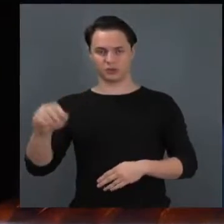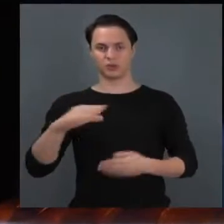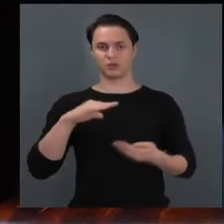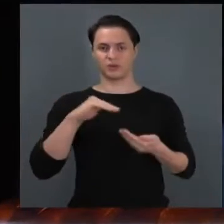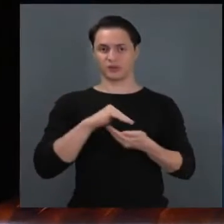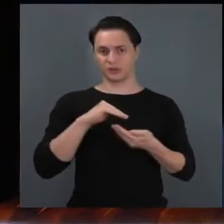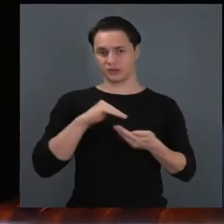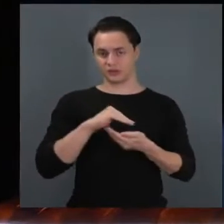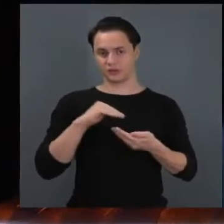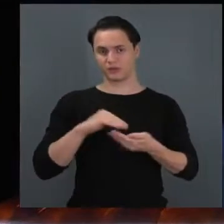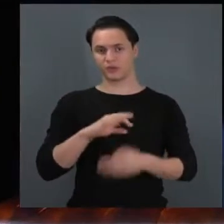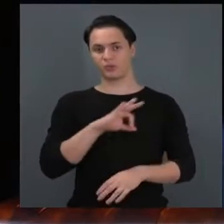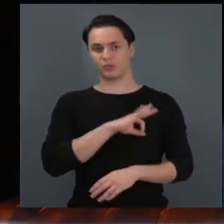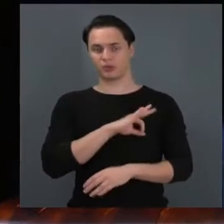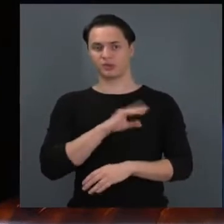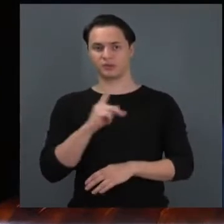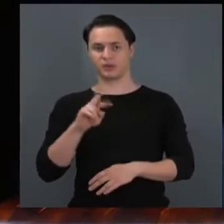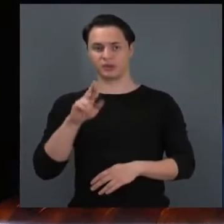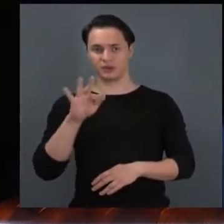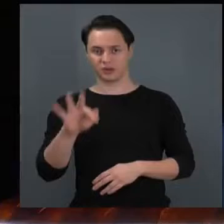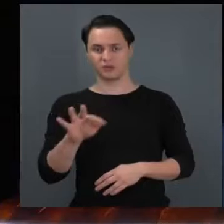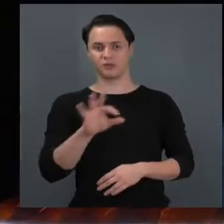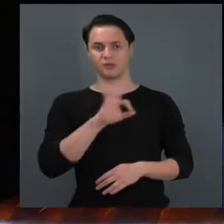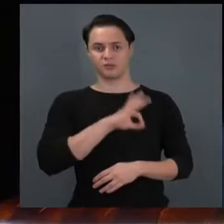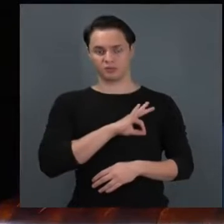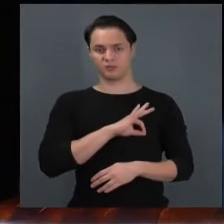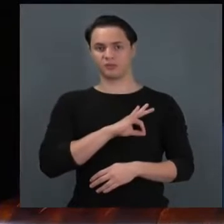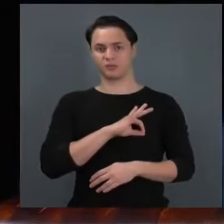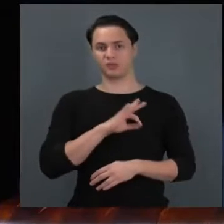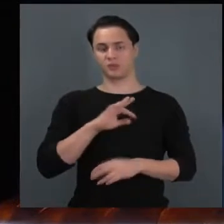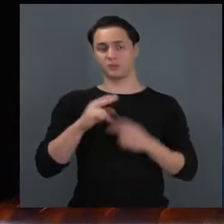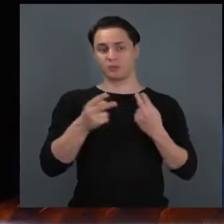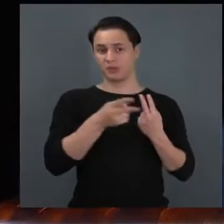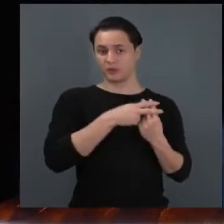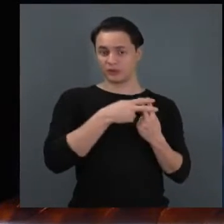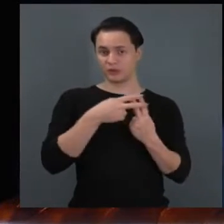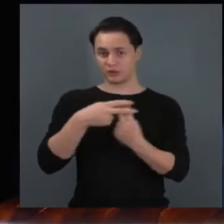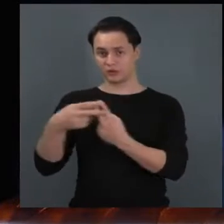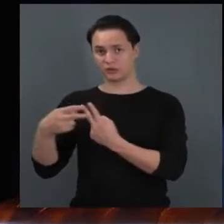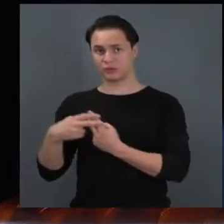a Polícia Rodoviária, a Polícia dos Presídios,